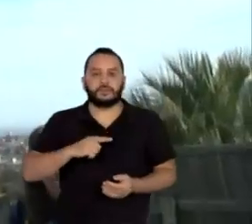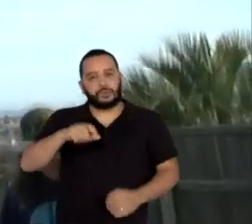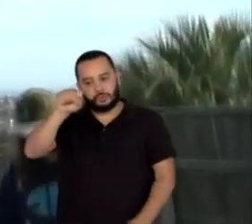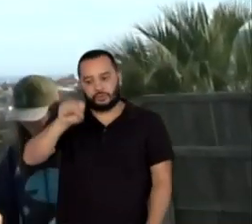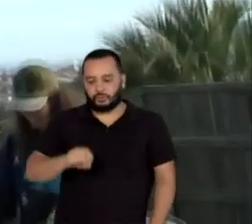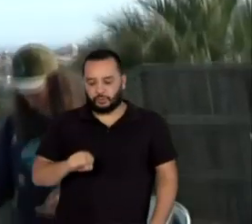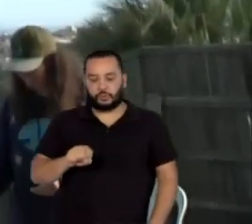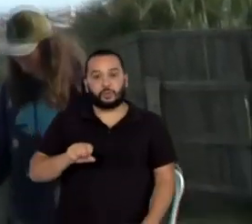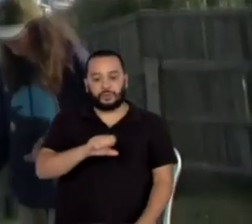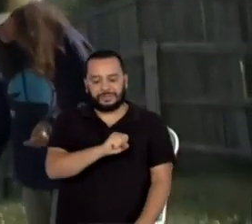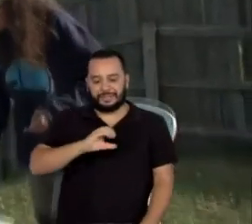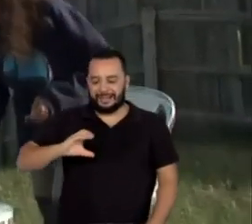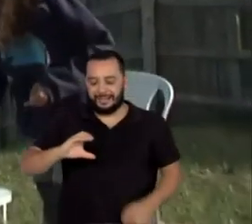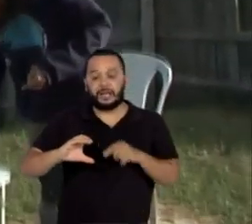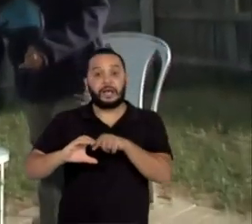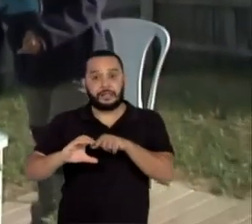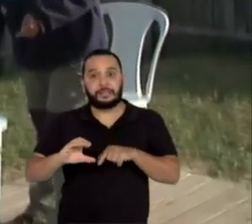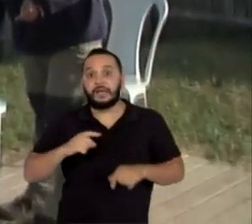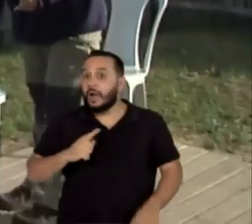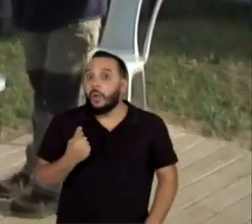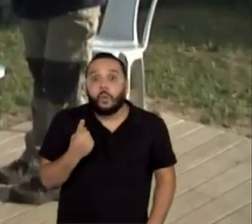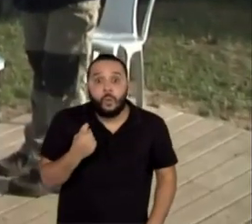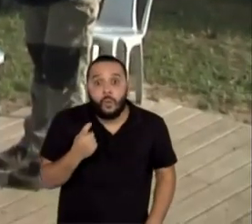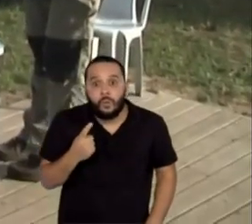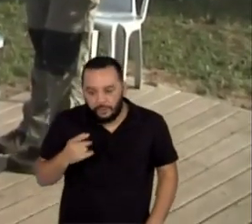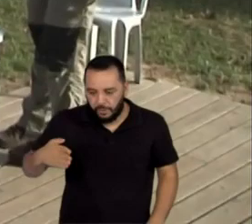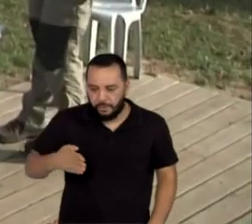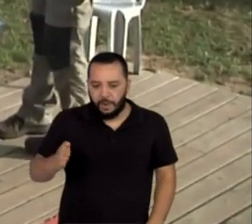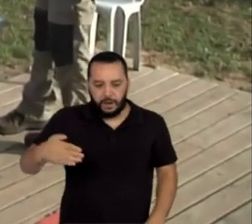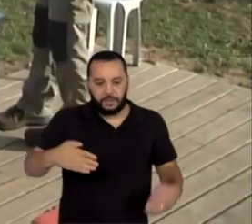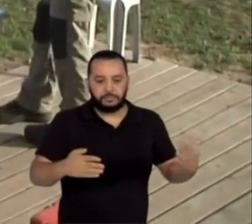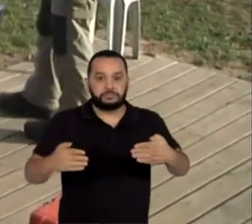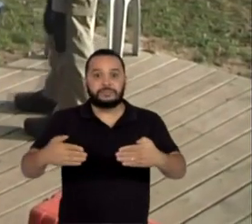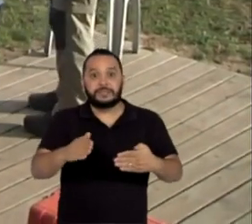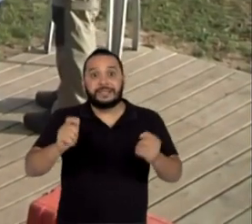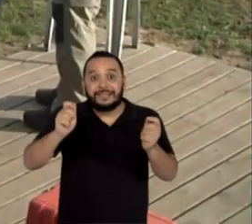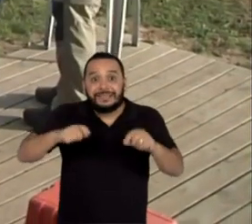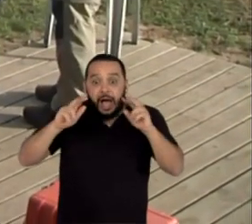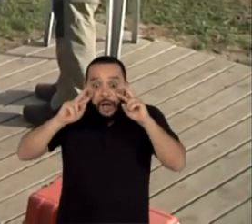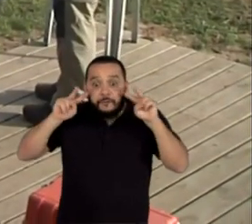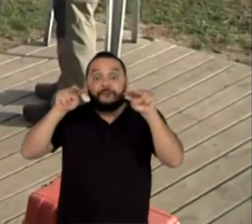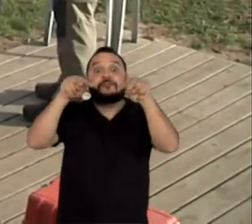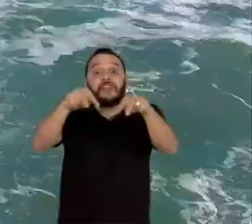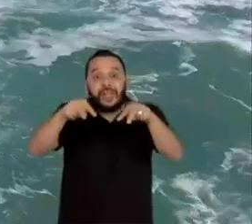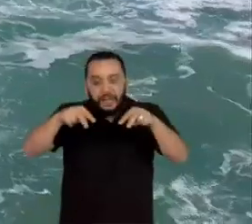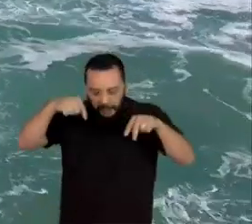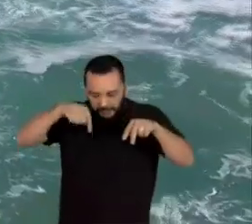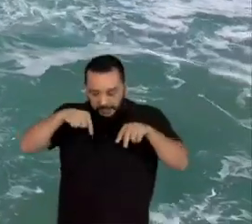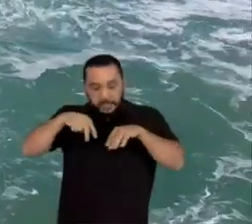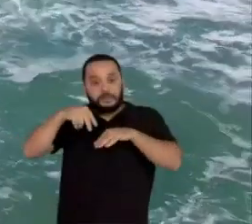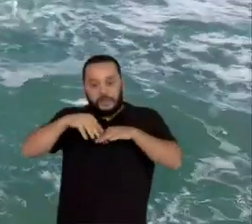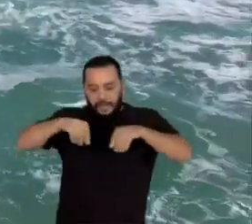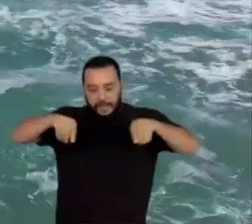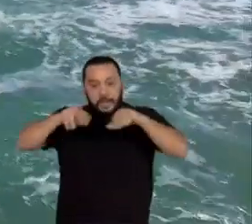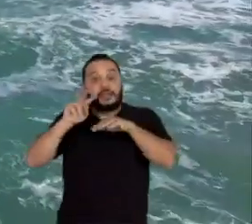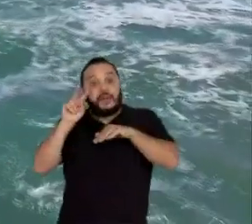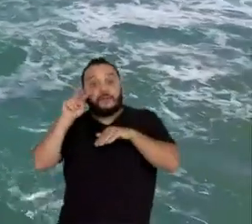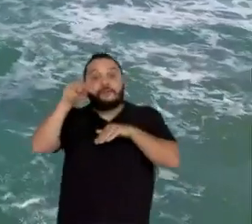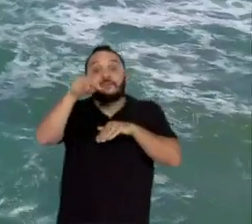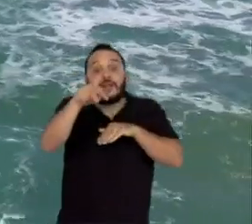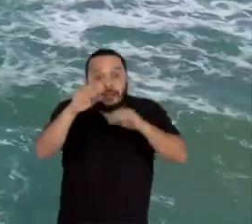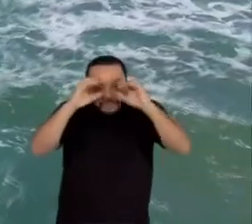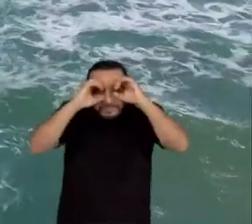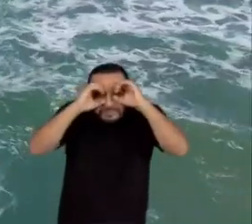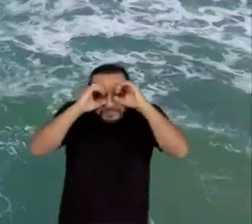único berçário de baleias do Brasil que, por terra, as gigantes podem ser vistas. Privilégio que brinda